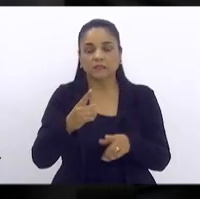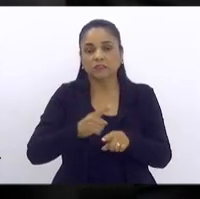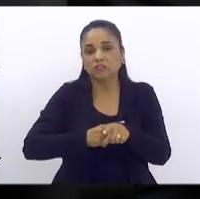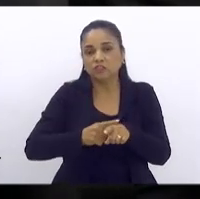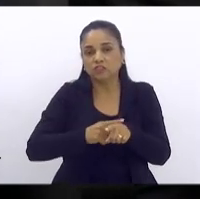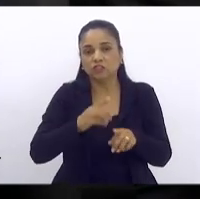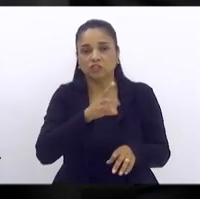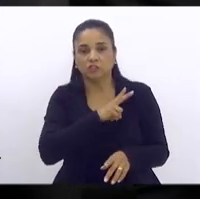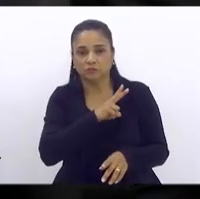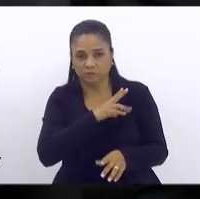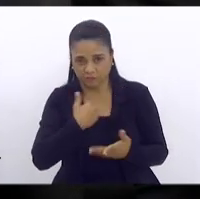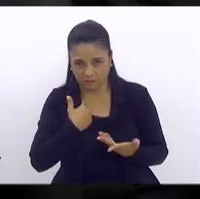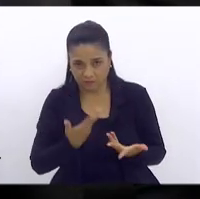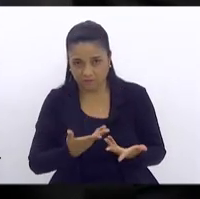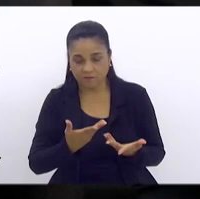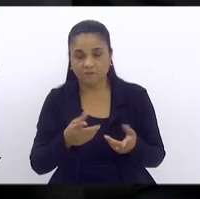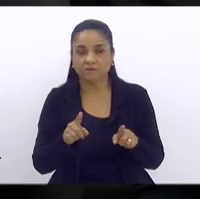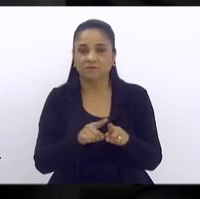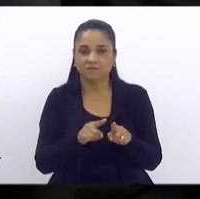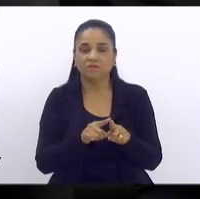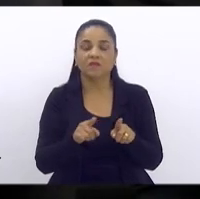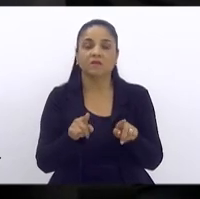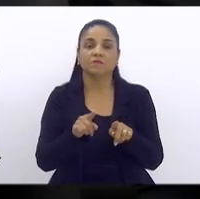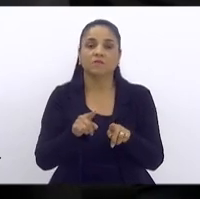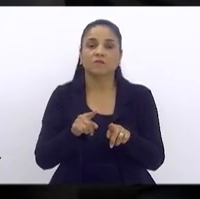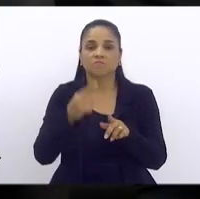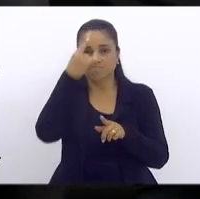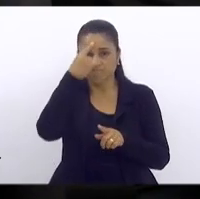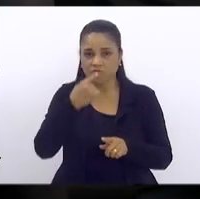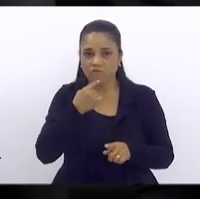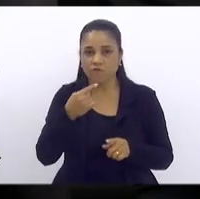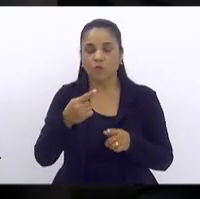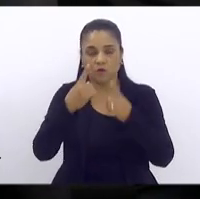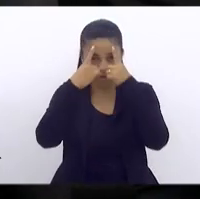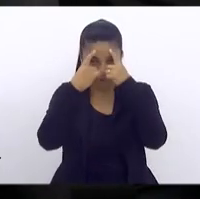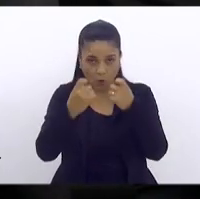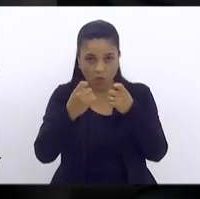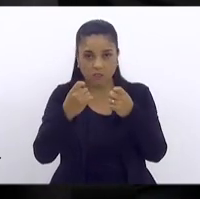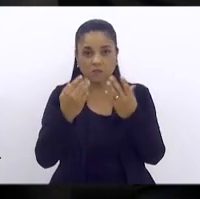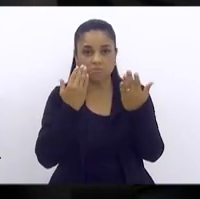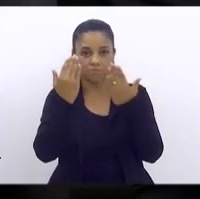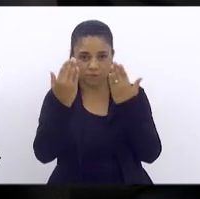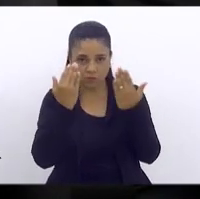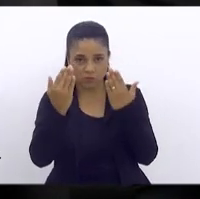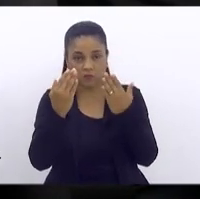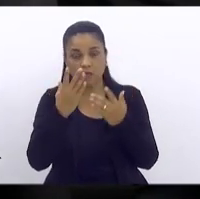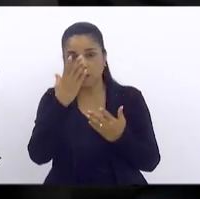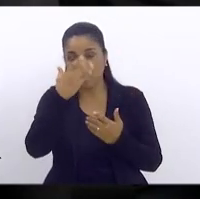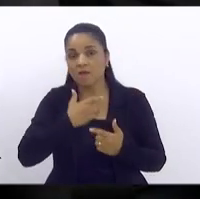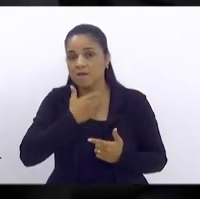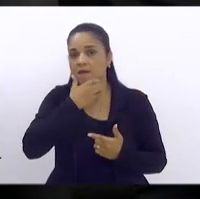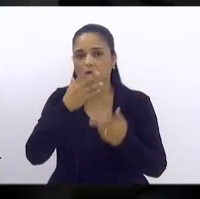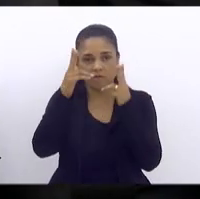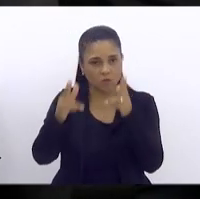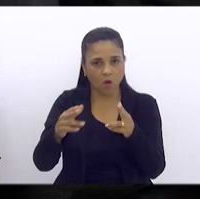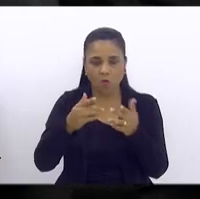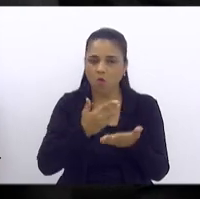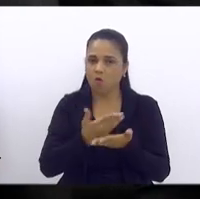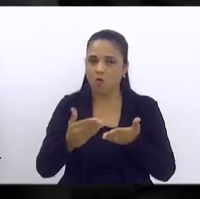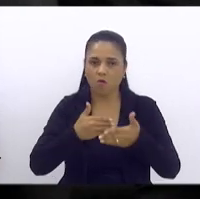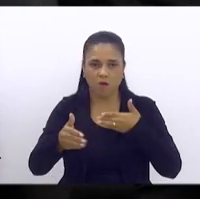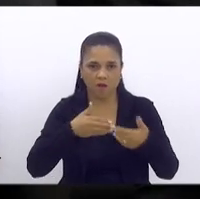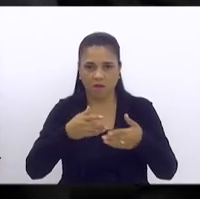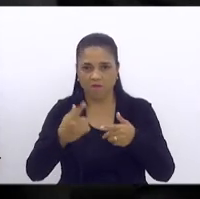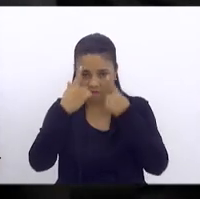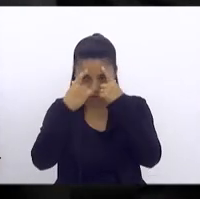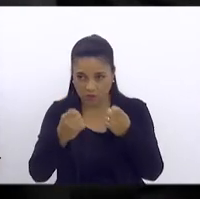13.772. Então, é a violação da intimidade também configura a violência psicológica, que é tão grave quanto outras formas de violência. E, às vezes, pode